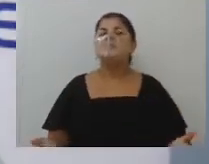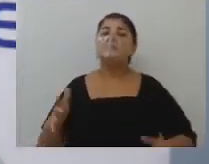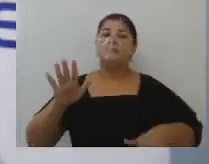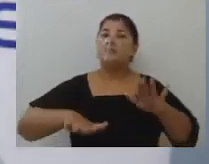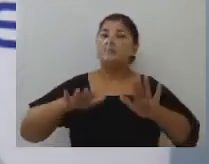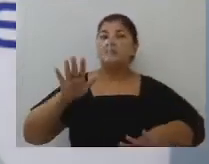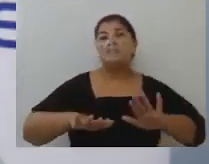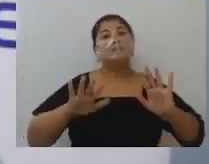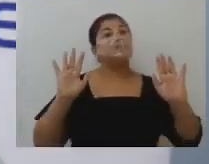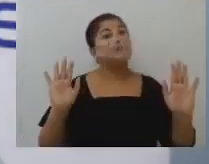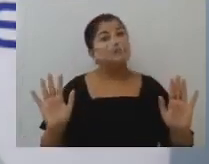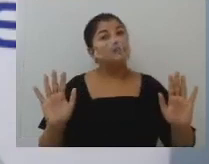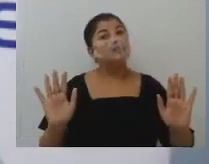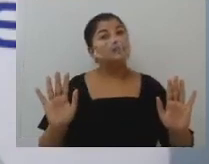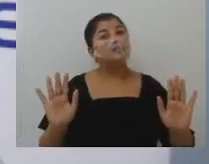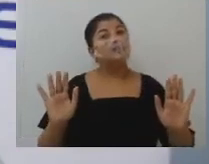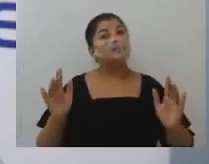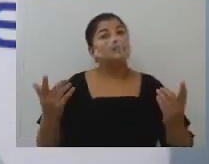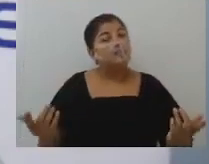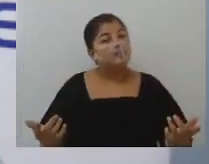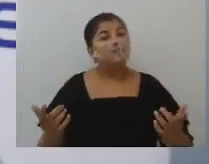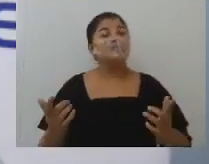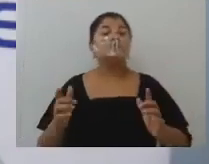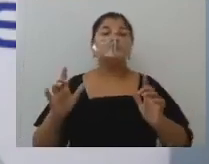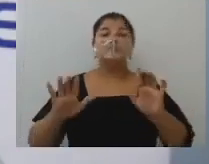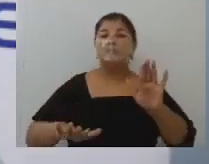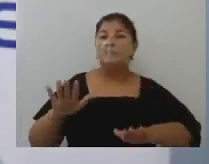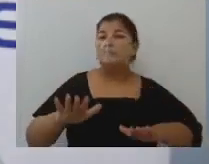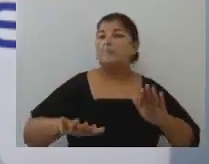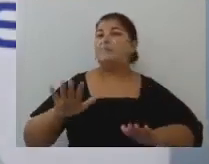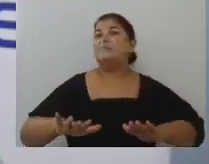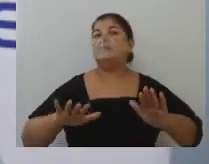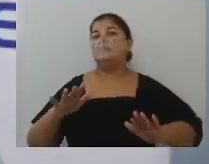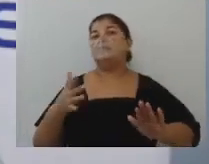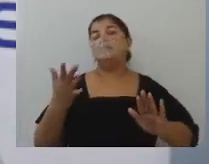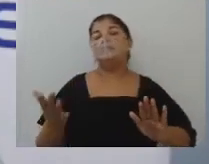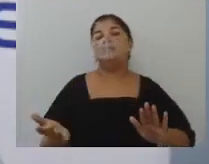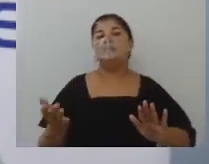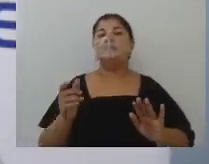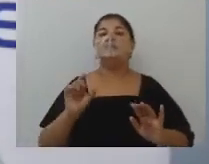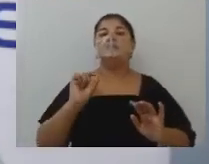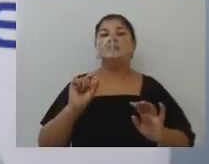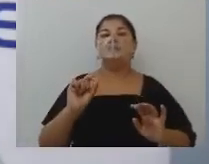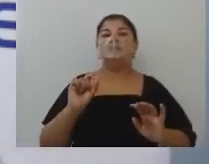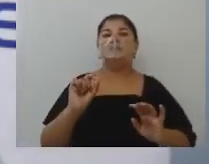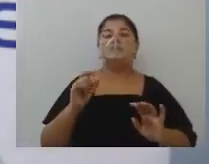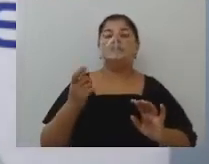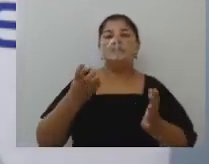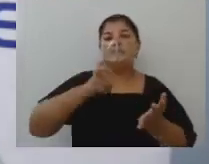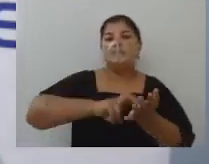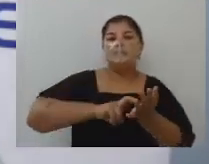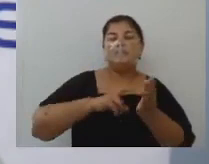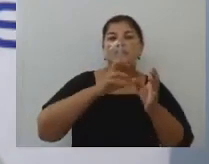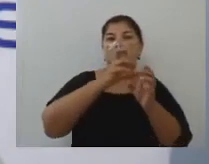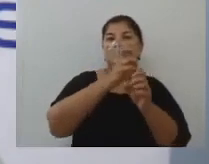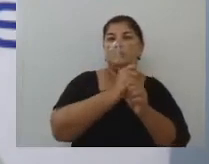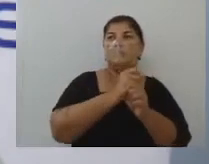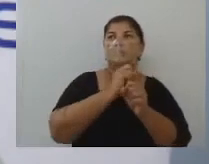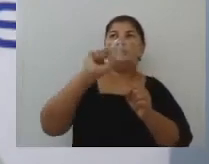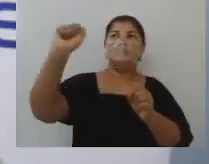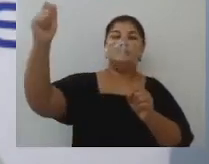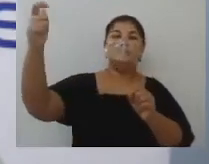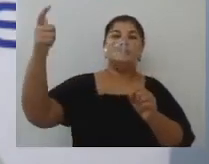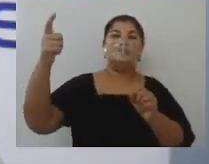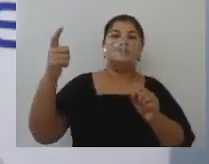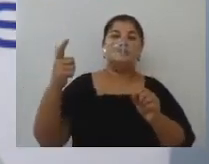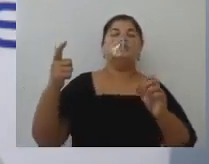da situação. Depende da situação. Eu diria que o que é escuro de manhã, a luz do